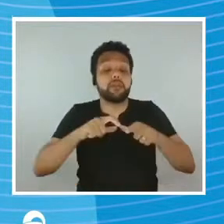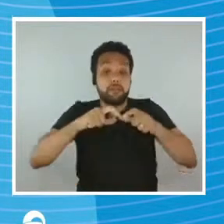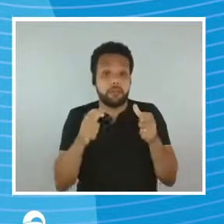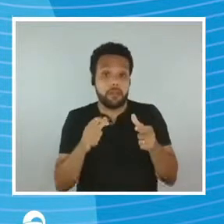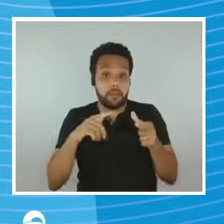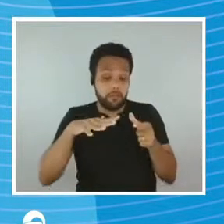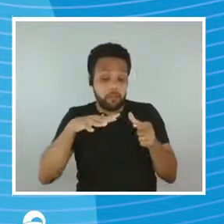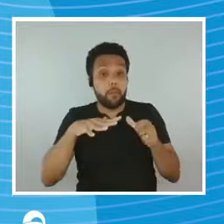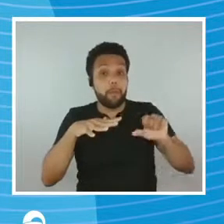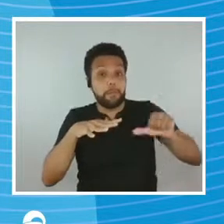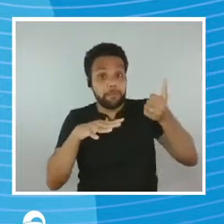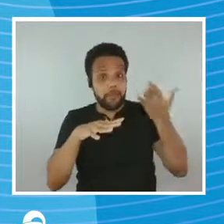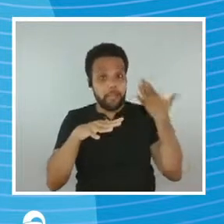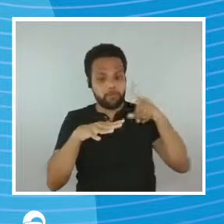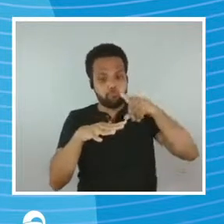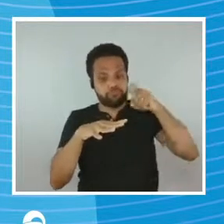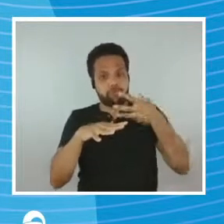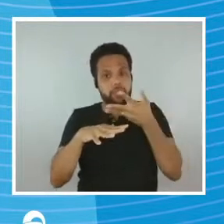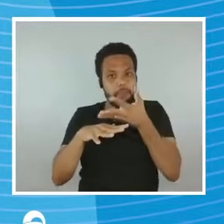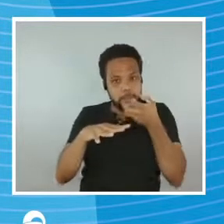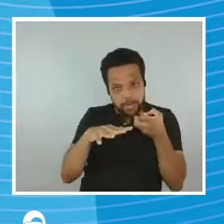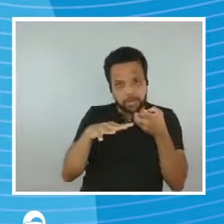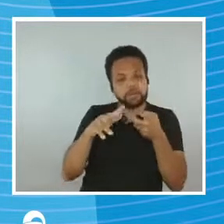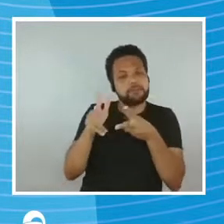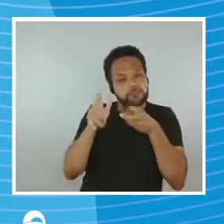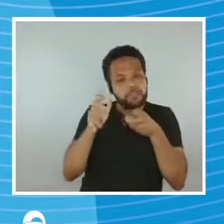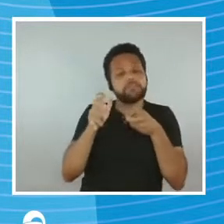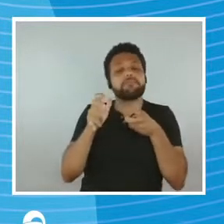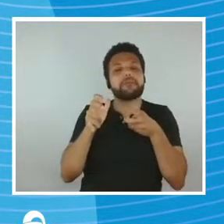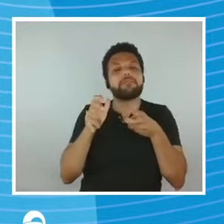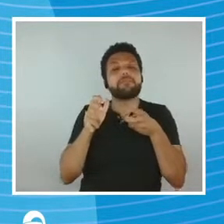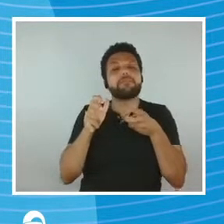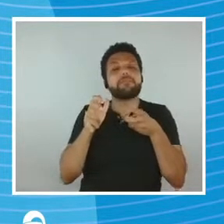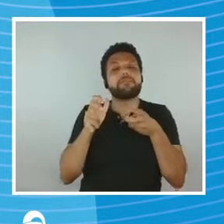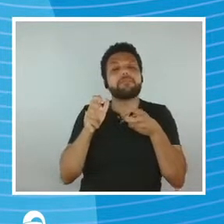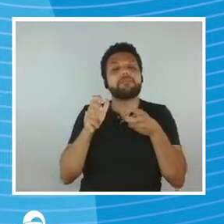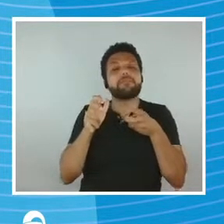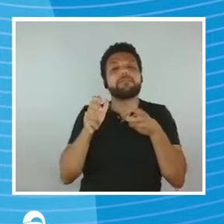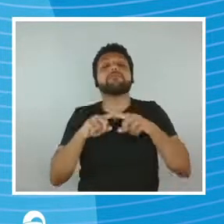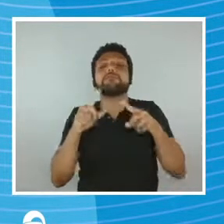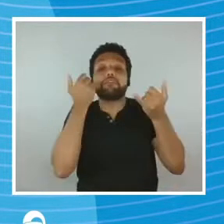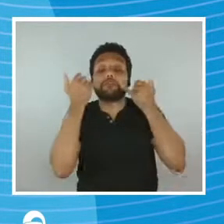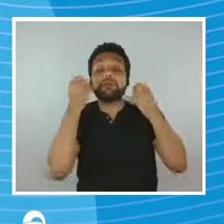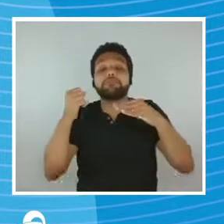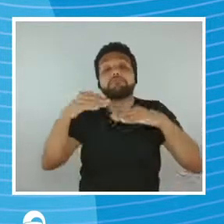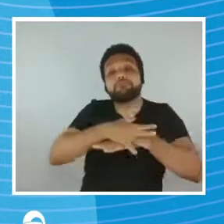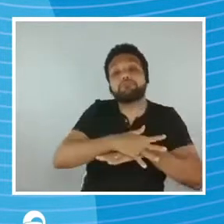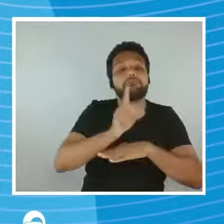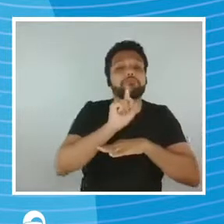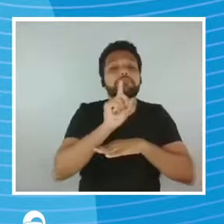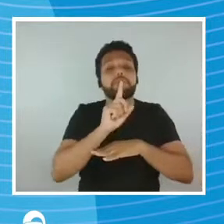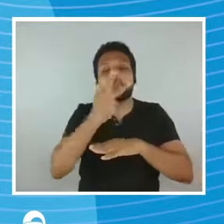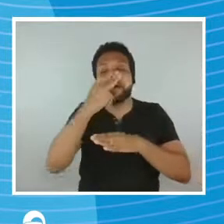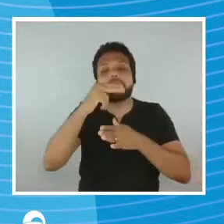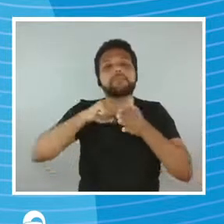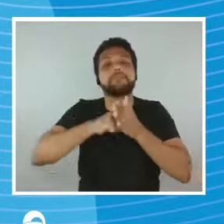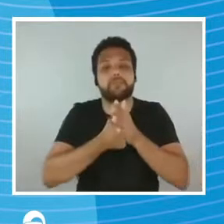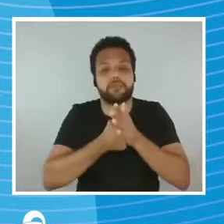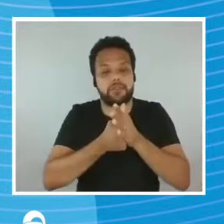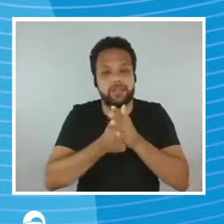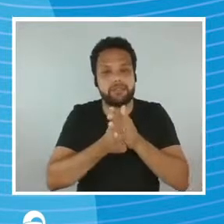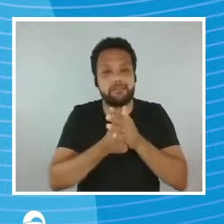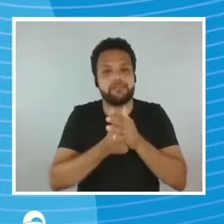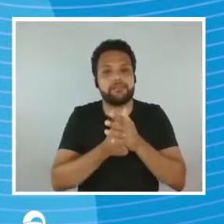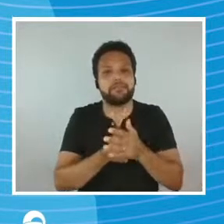sensorial detectou o borrifo de água, mas a informação não passou adiante, foi bloqueada. Então, essa é